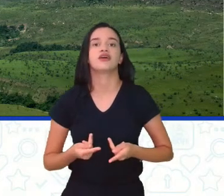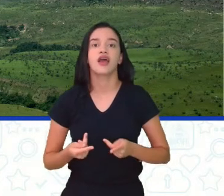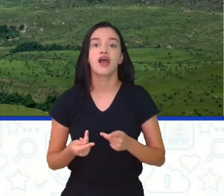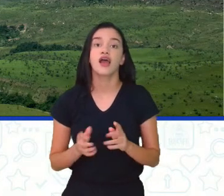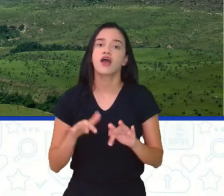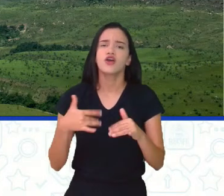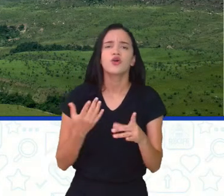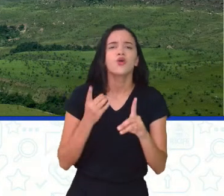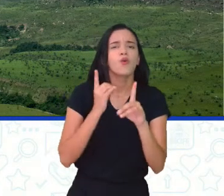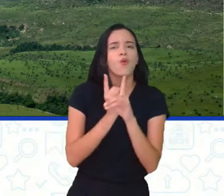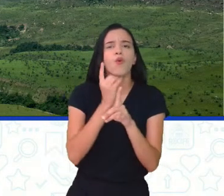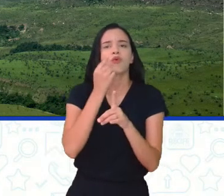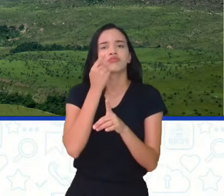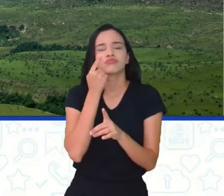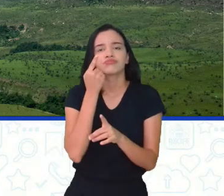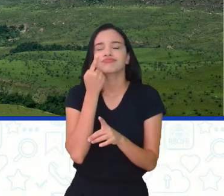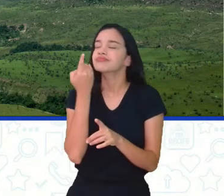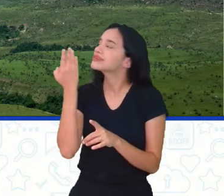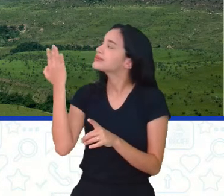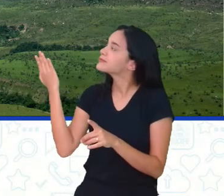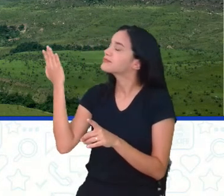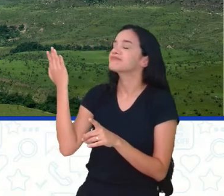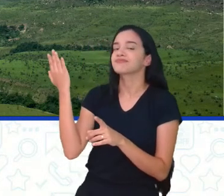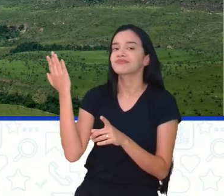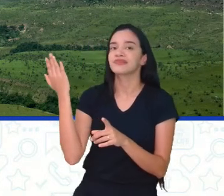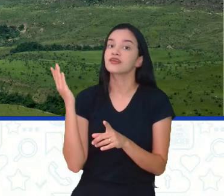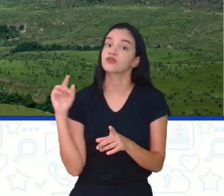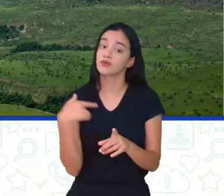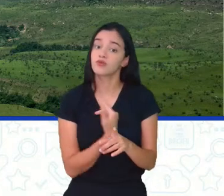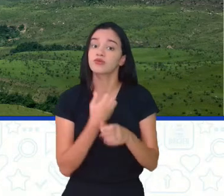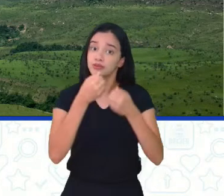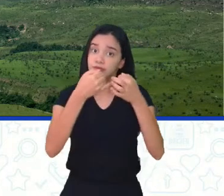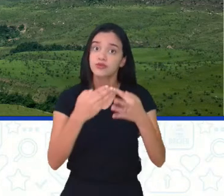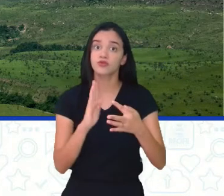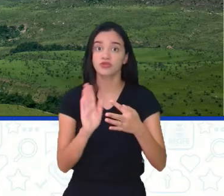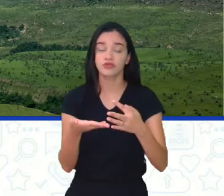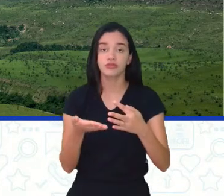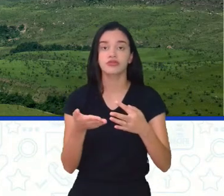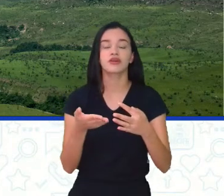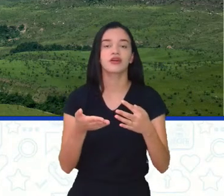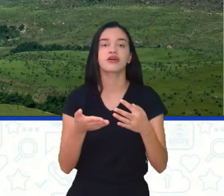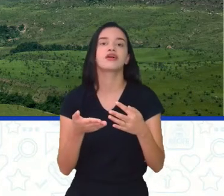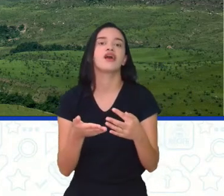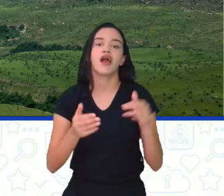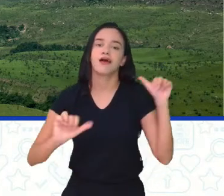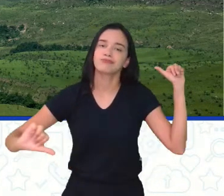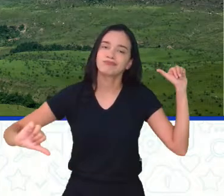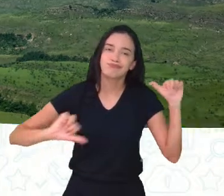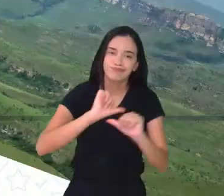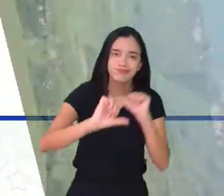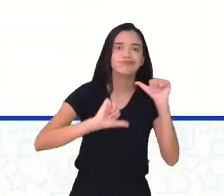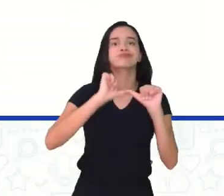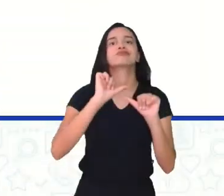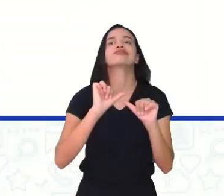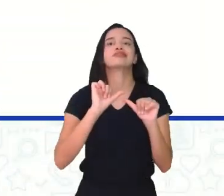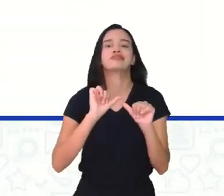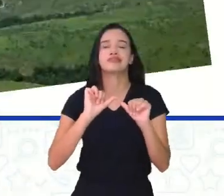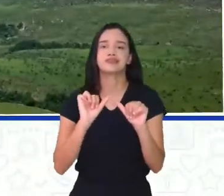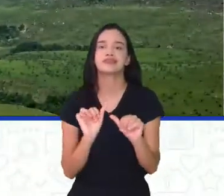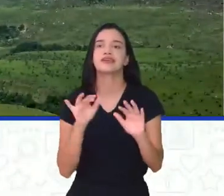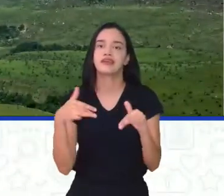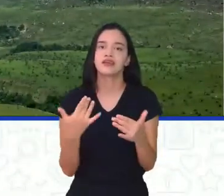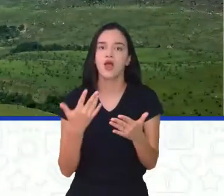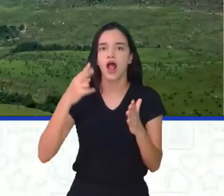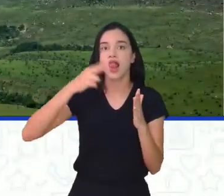quando encontra uma determinada paisagem, que a gente já falou sobre isso, ele vai lá e o quê? E altera essa paisagem. Então,